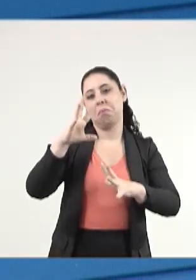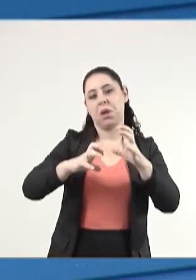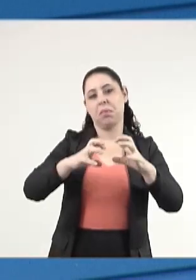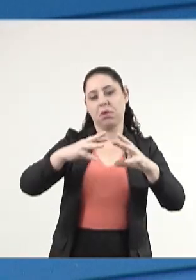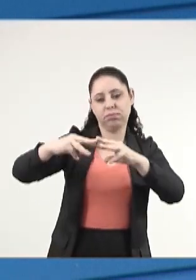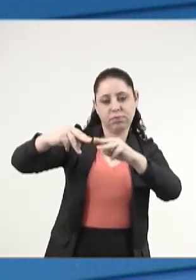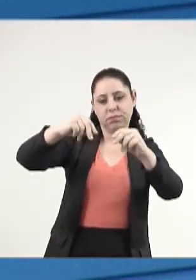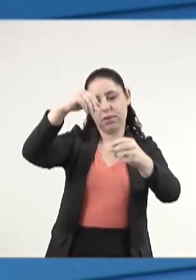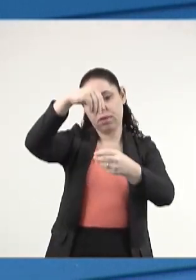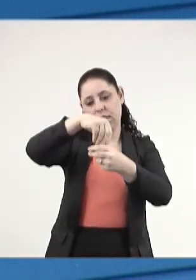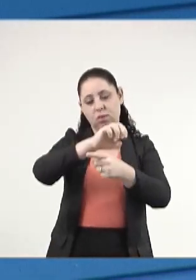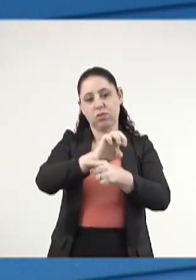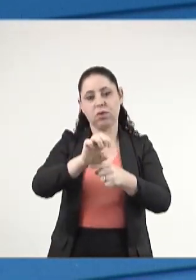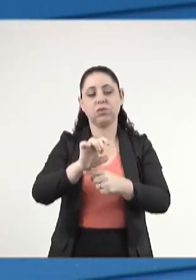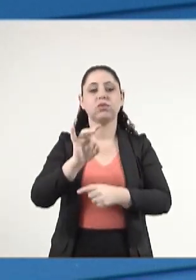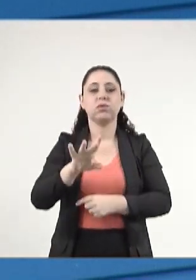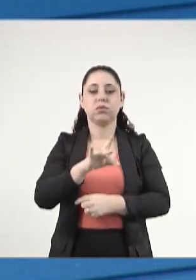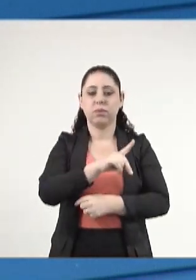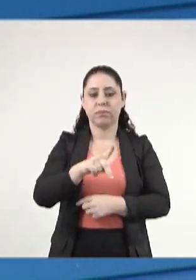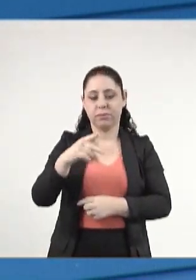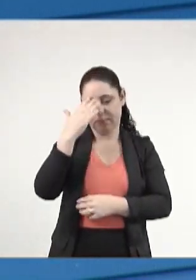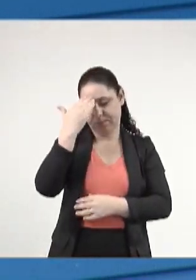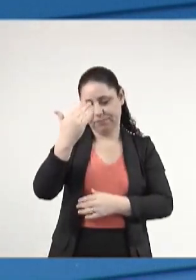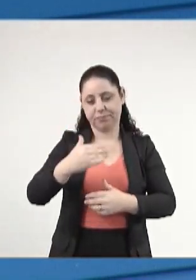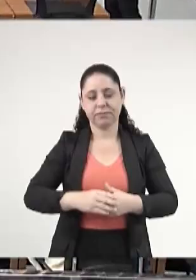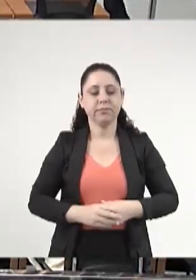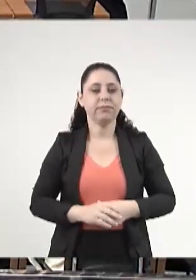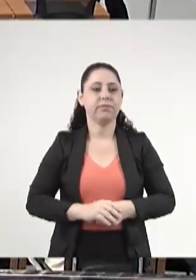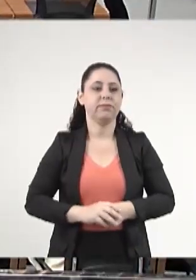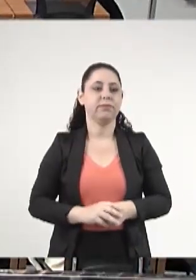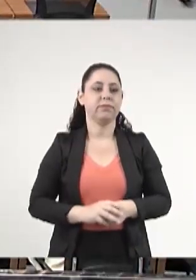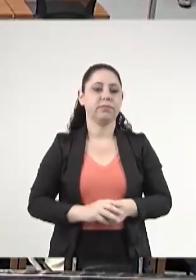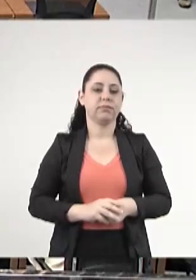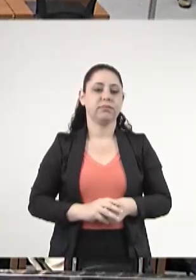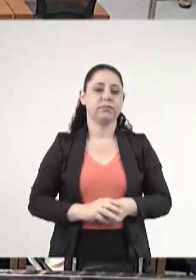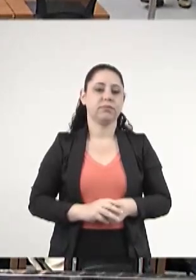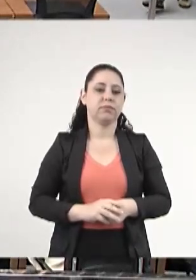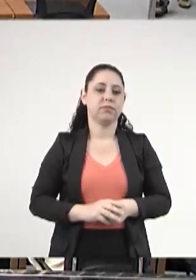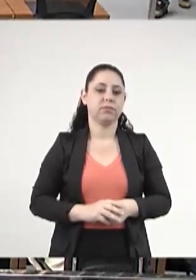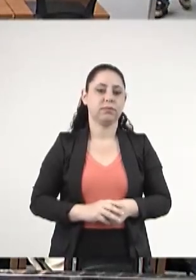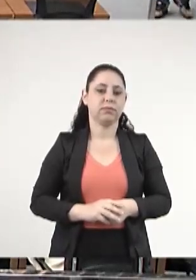no Mato Grosso do Sul. Era isso, muito obrigado, presidente.